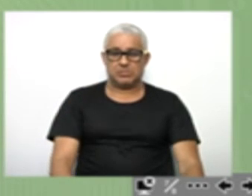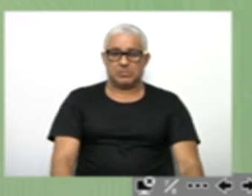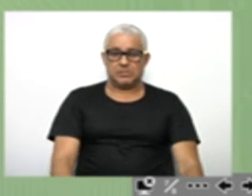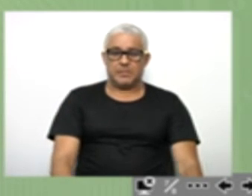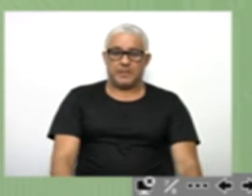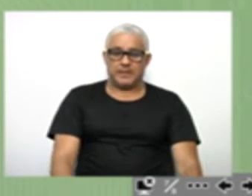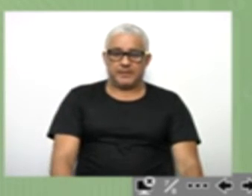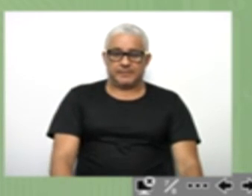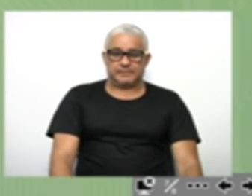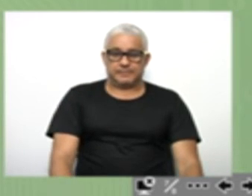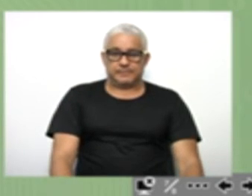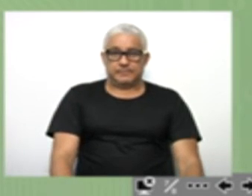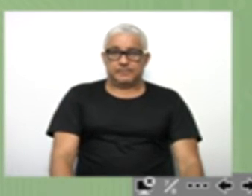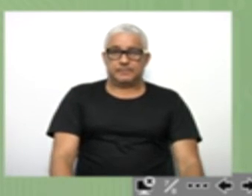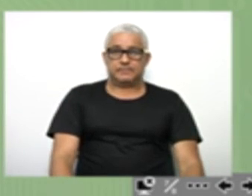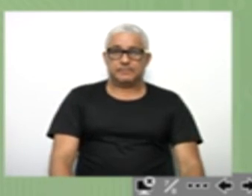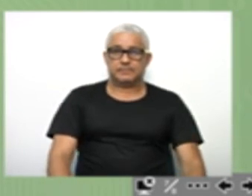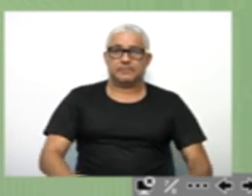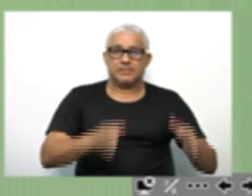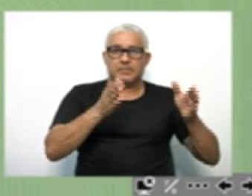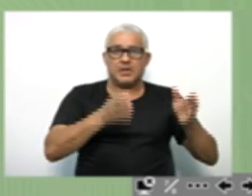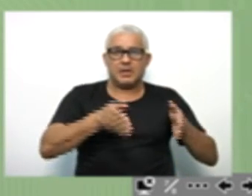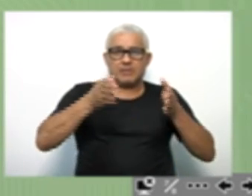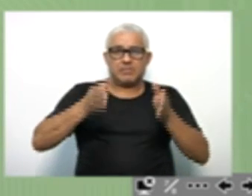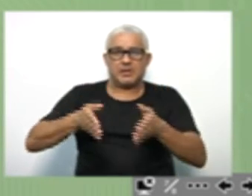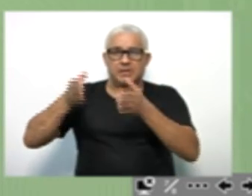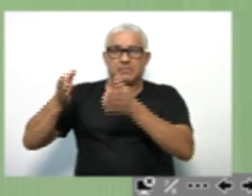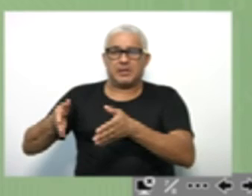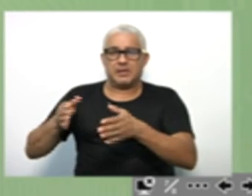Então vamos lá, vamos passo a passo e aí nós vamos